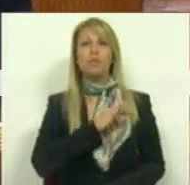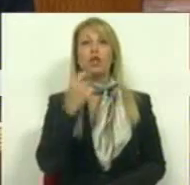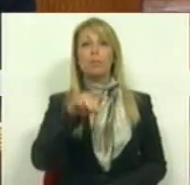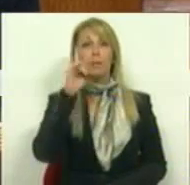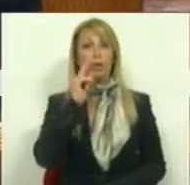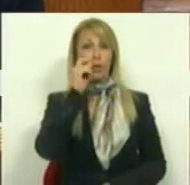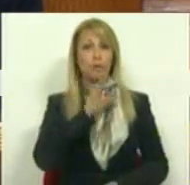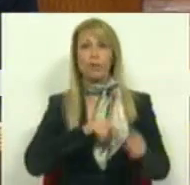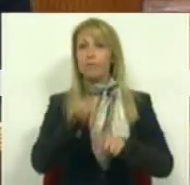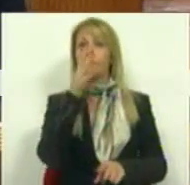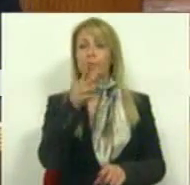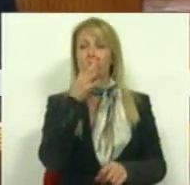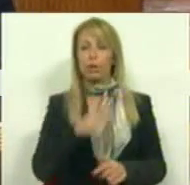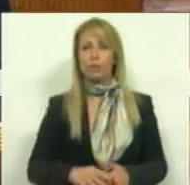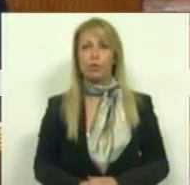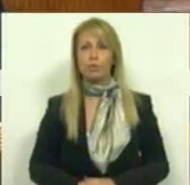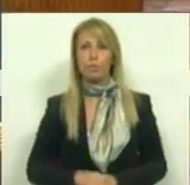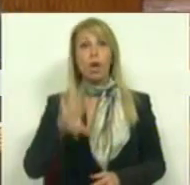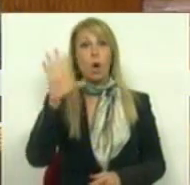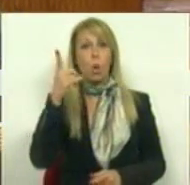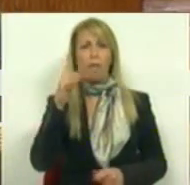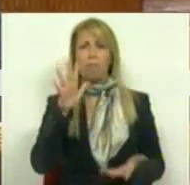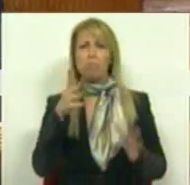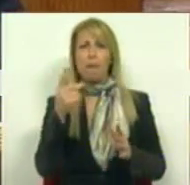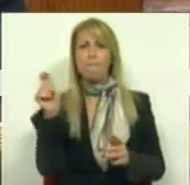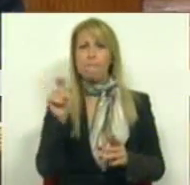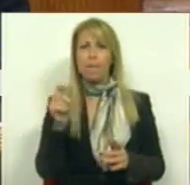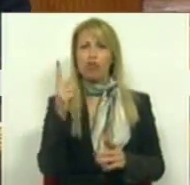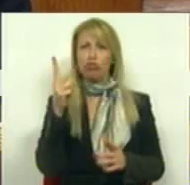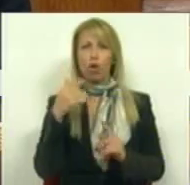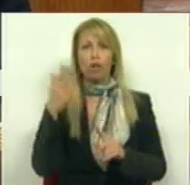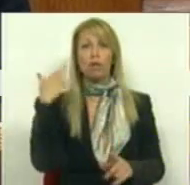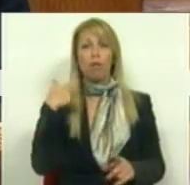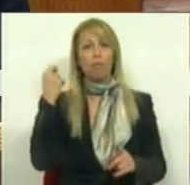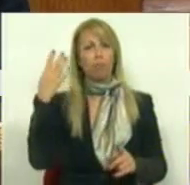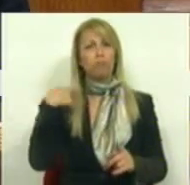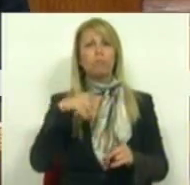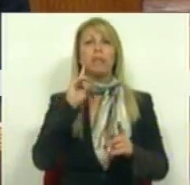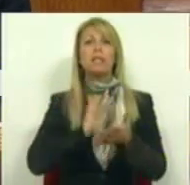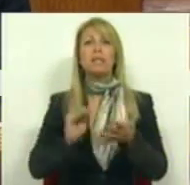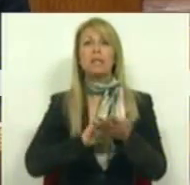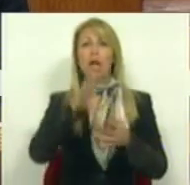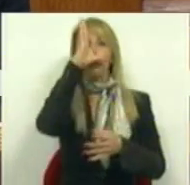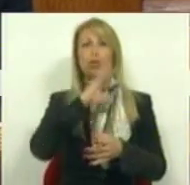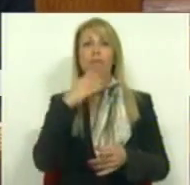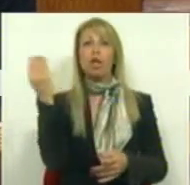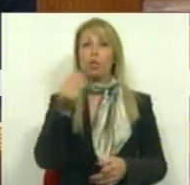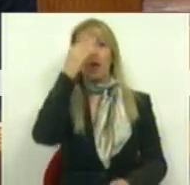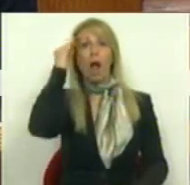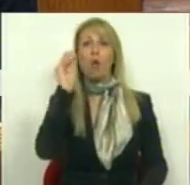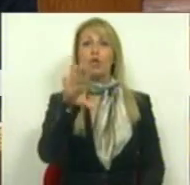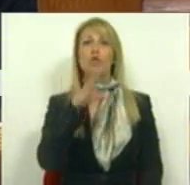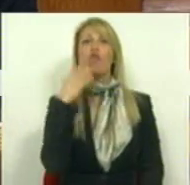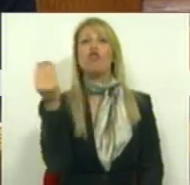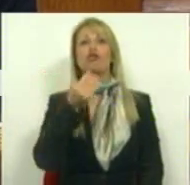Presidente, senhoras e senhores deputados, quando há cerca de 2 meses um recente secretário de Estado da Juventude aconselhou os jovens